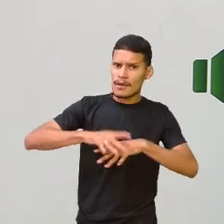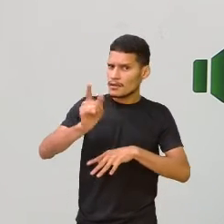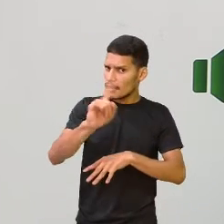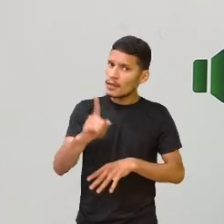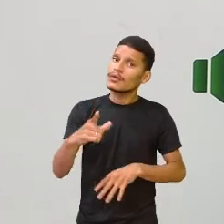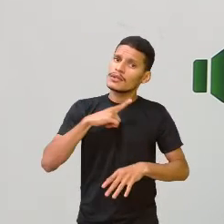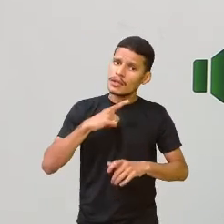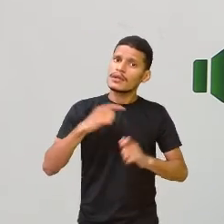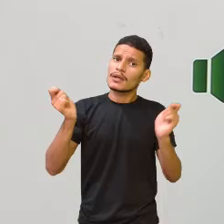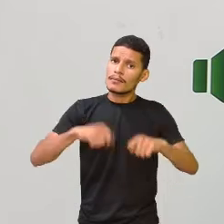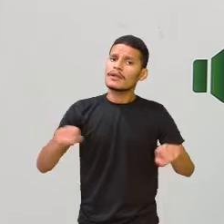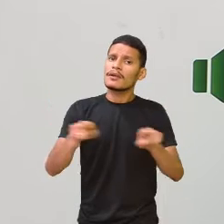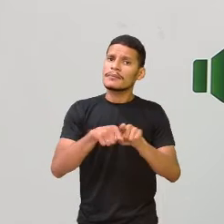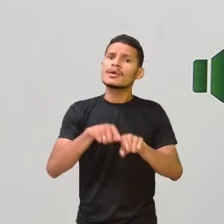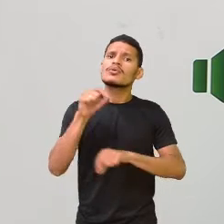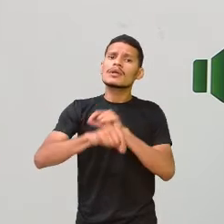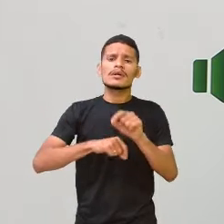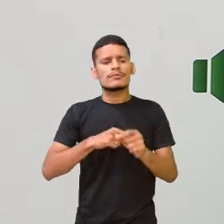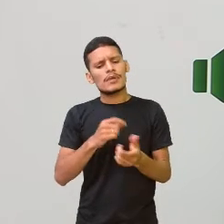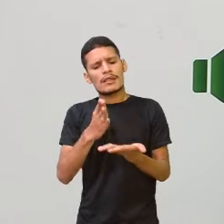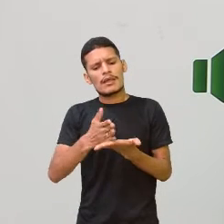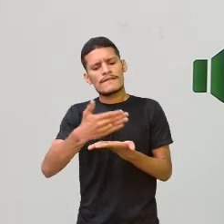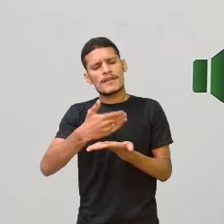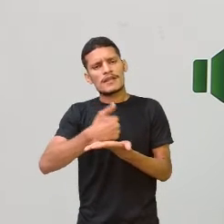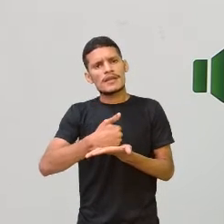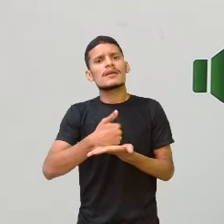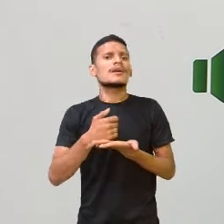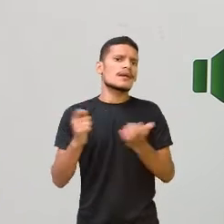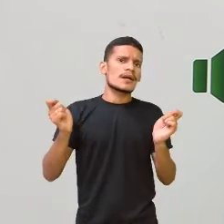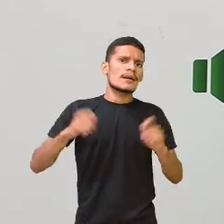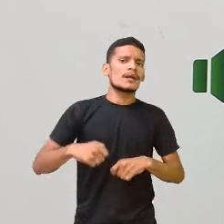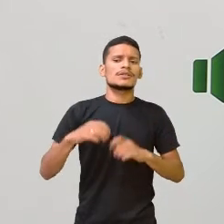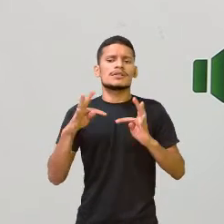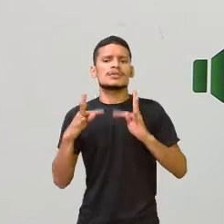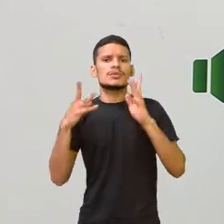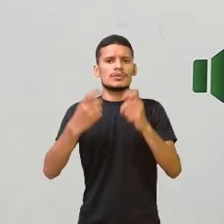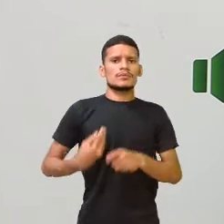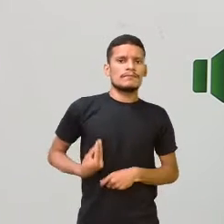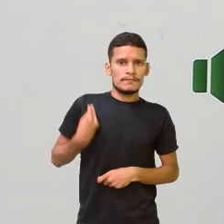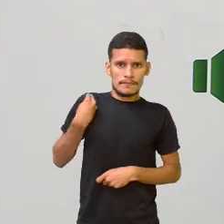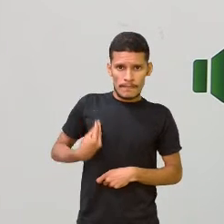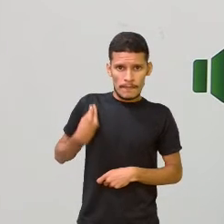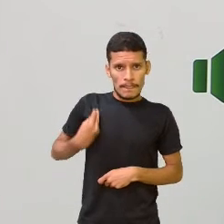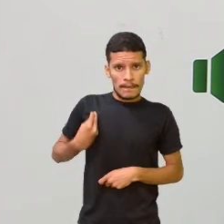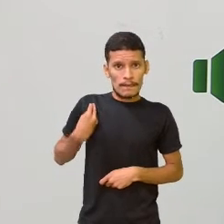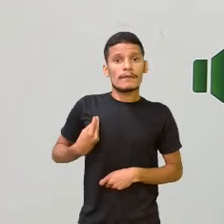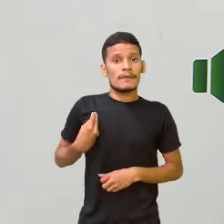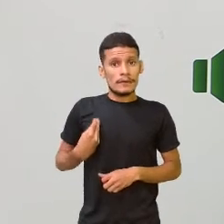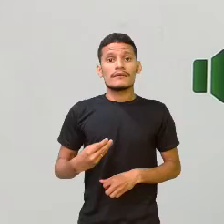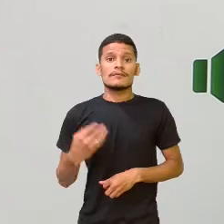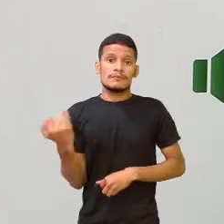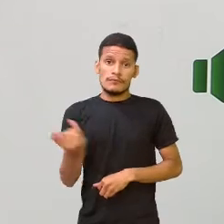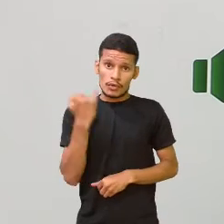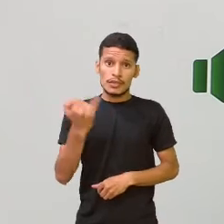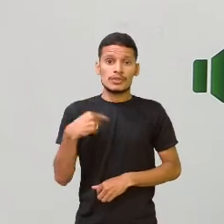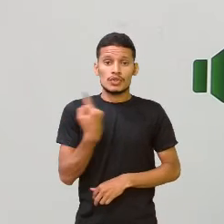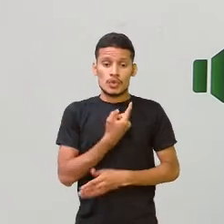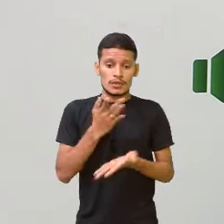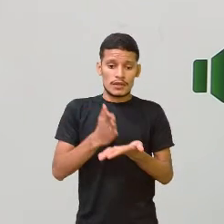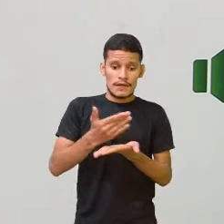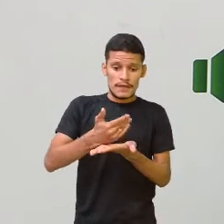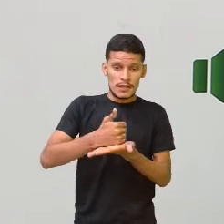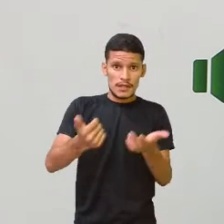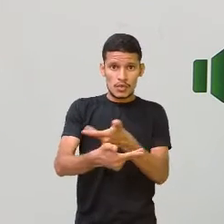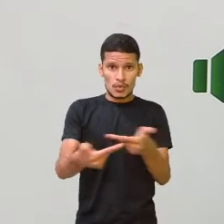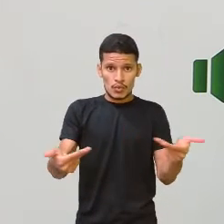Dividir, a gente consegue na nossa vida como um todo, né? Como é importante a gente dividir